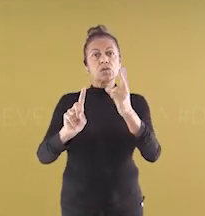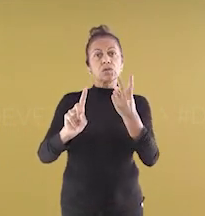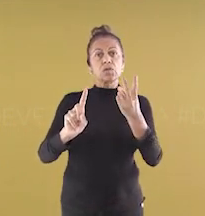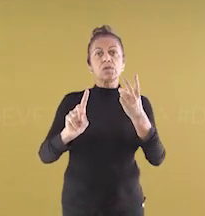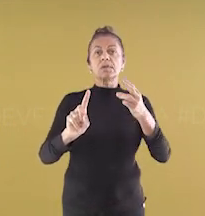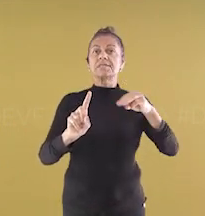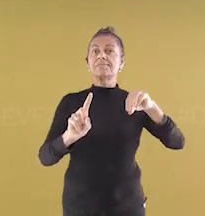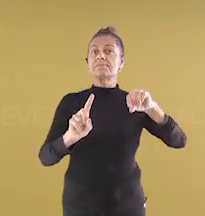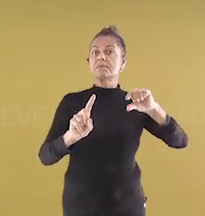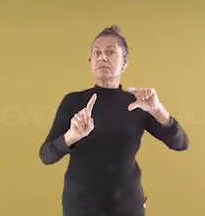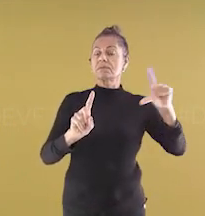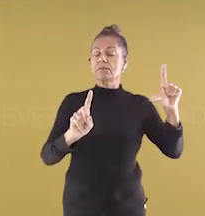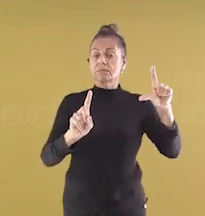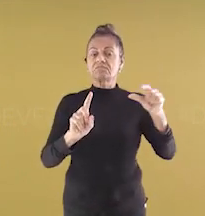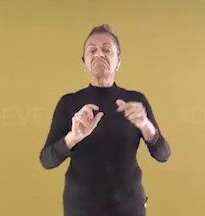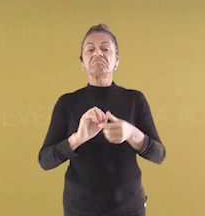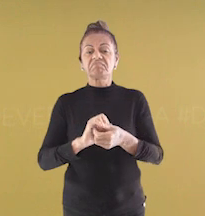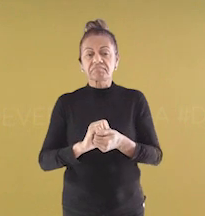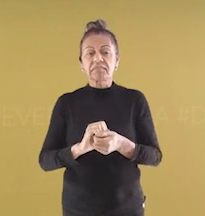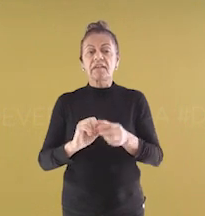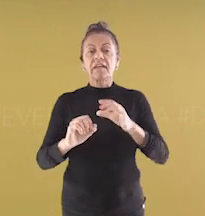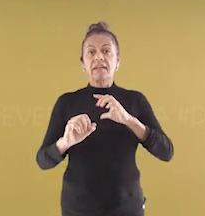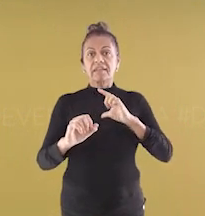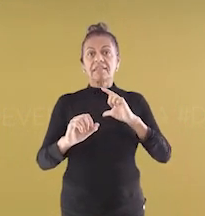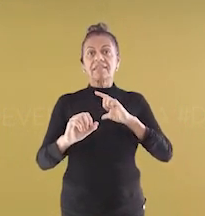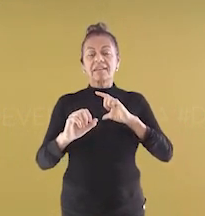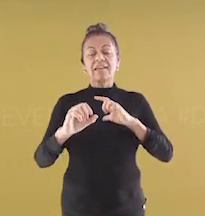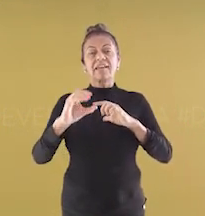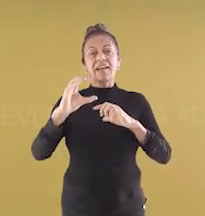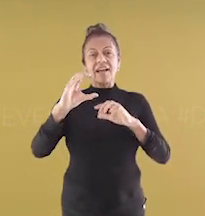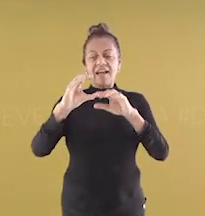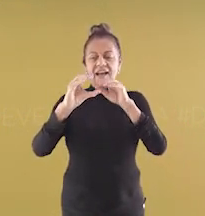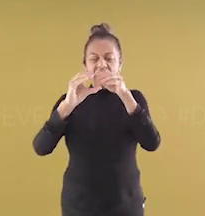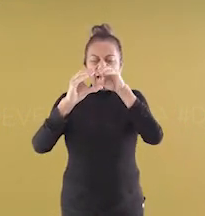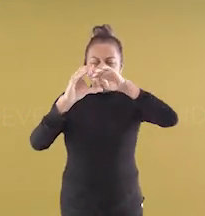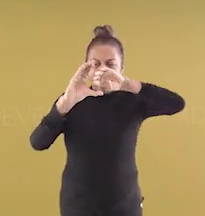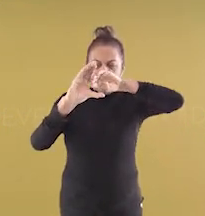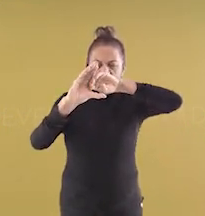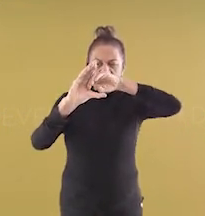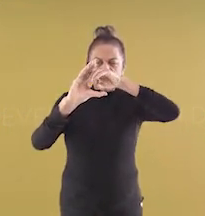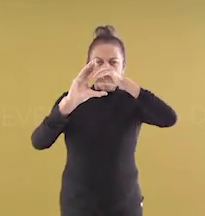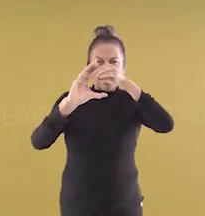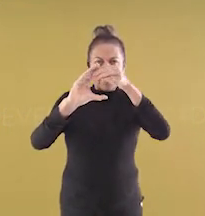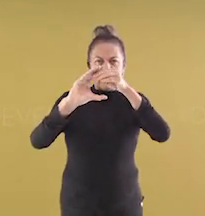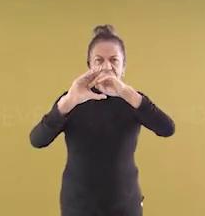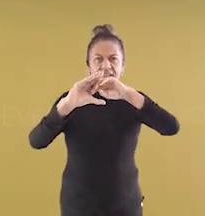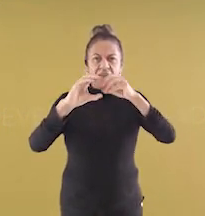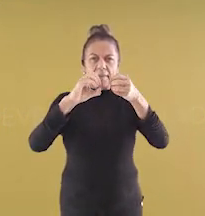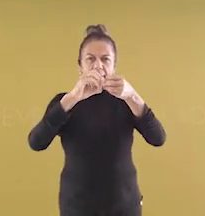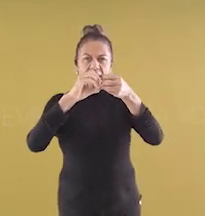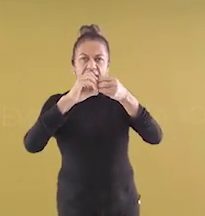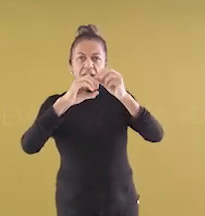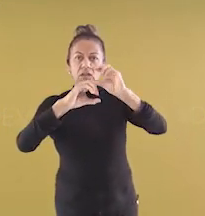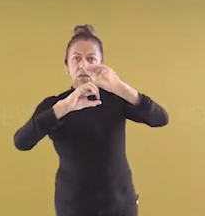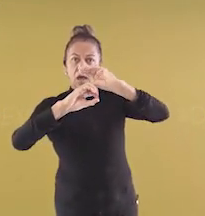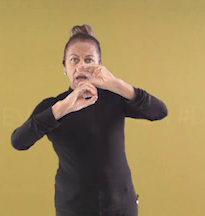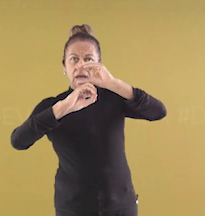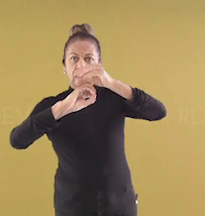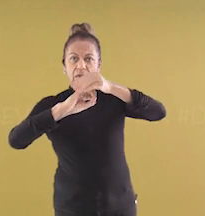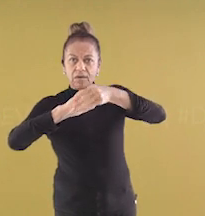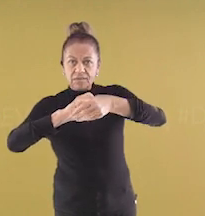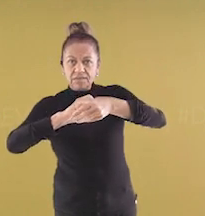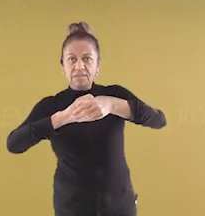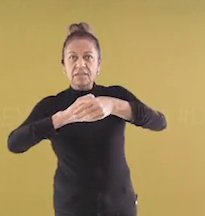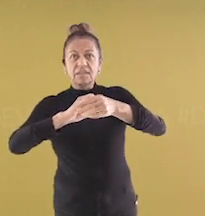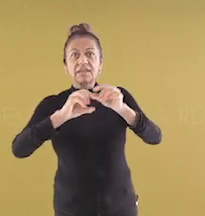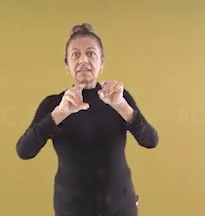que ele apresenta diferenças no aspecto entre a parte mais externa, mais próxima à crosta terrestre, e a parte